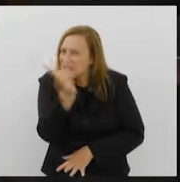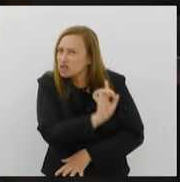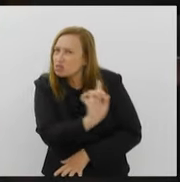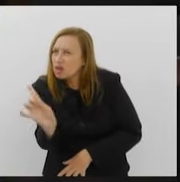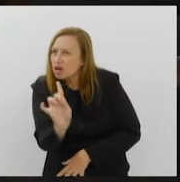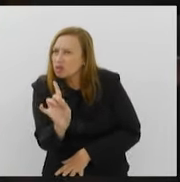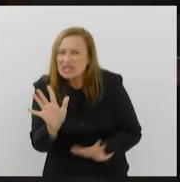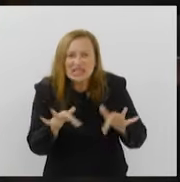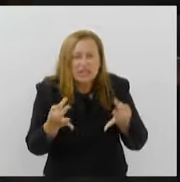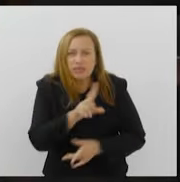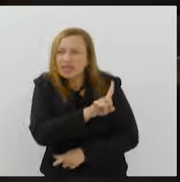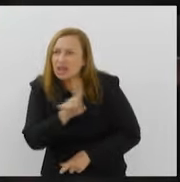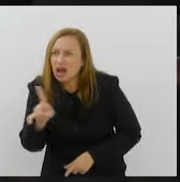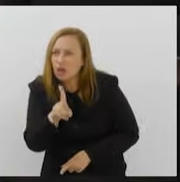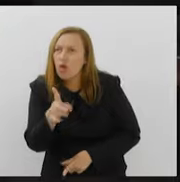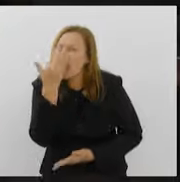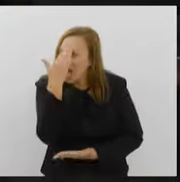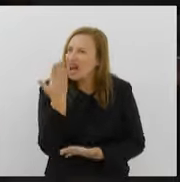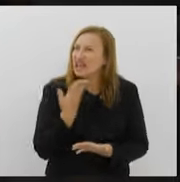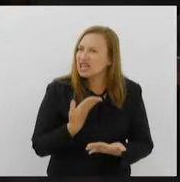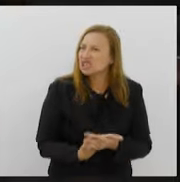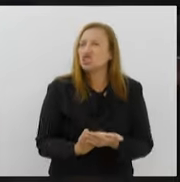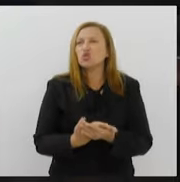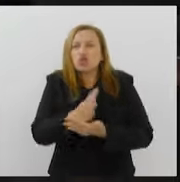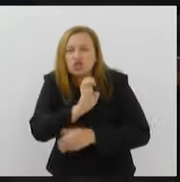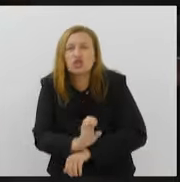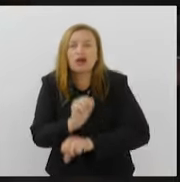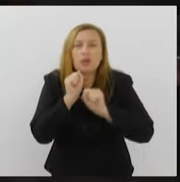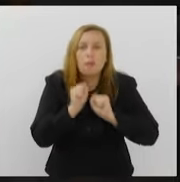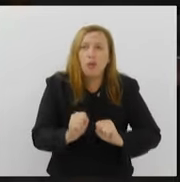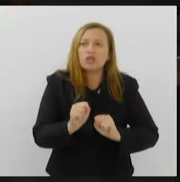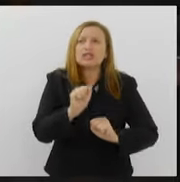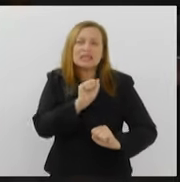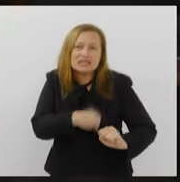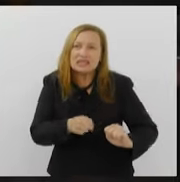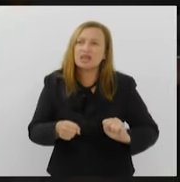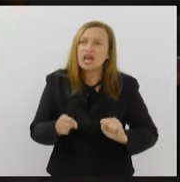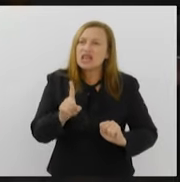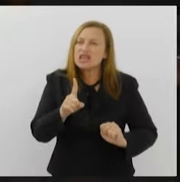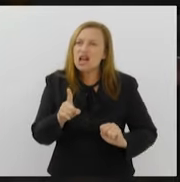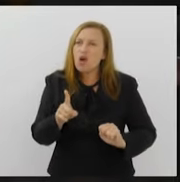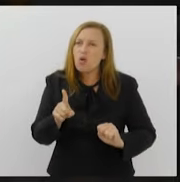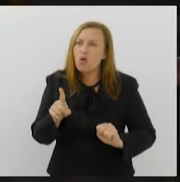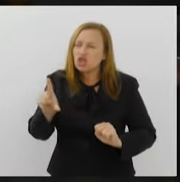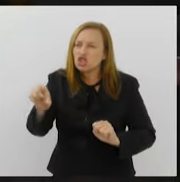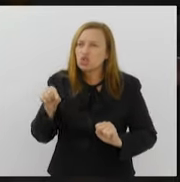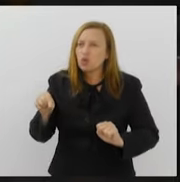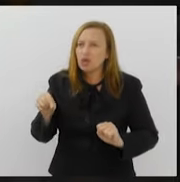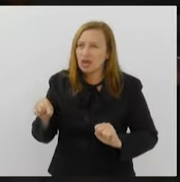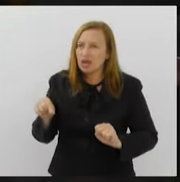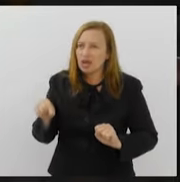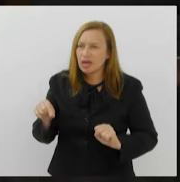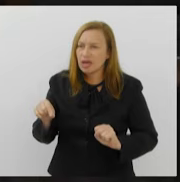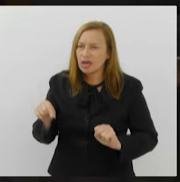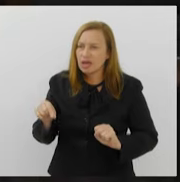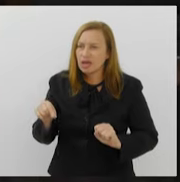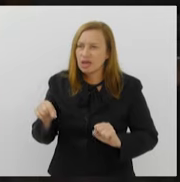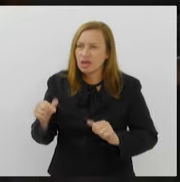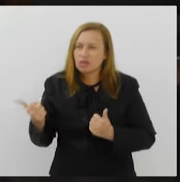uma solução simples. Acredito que o Estado pode sim não tomar a decisão pela pessoa, mas